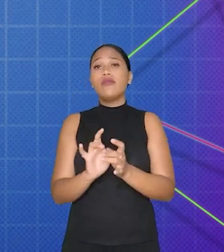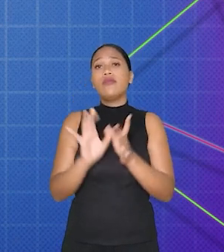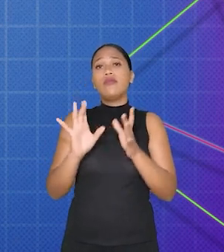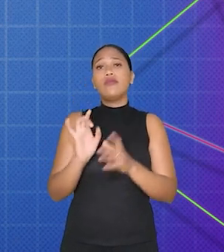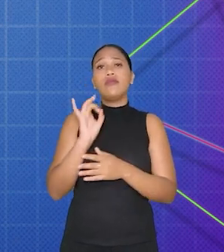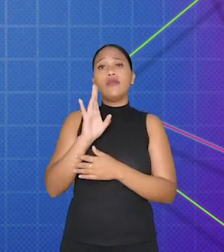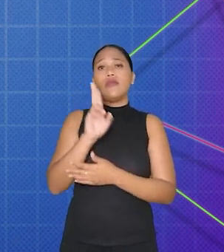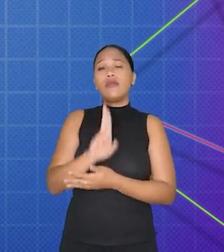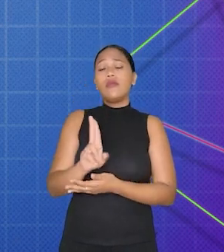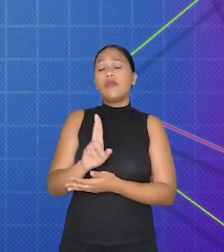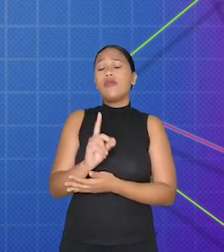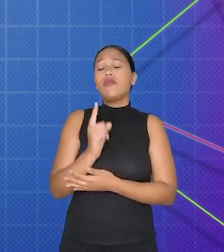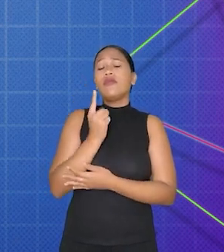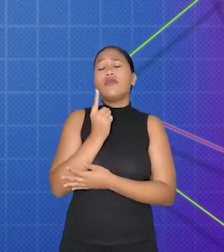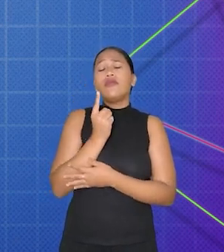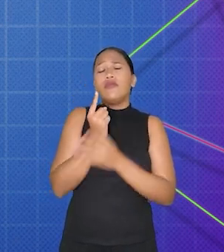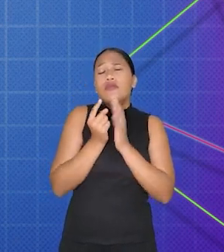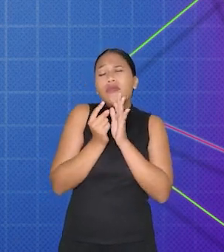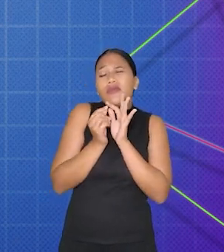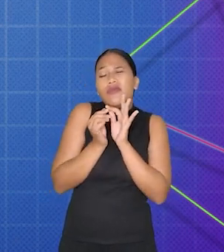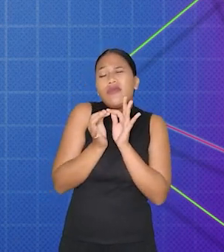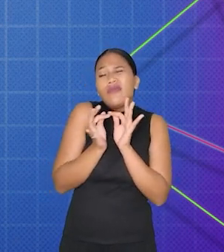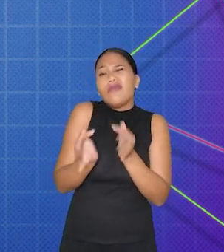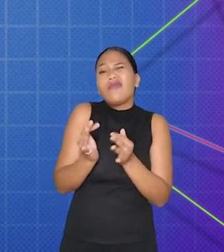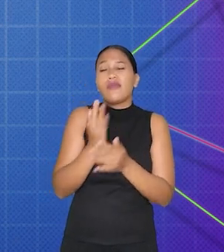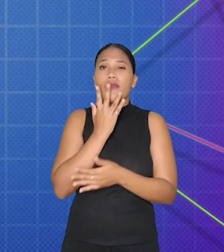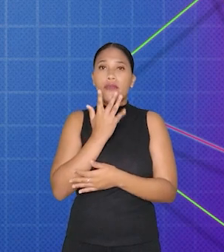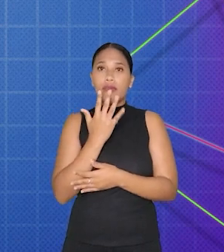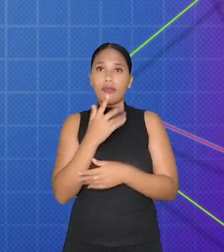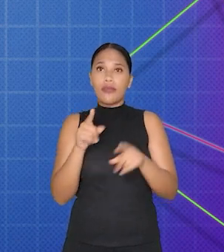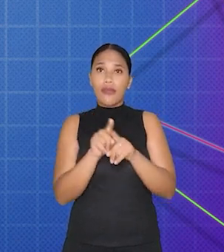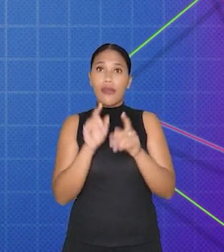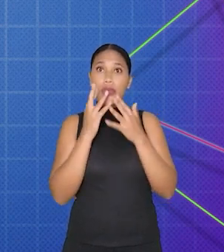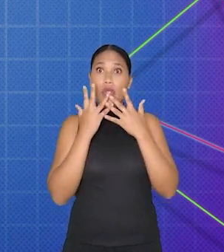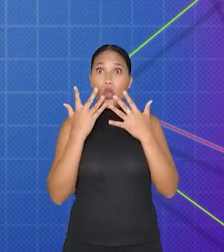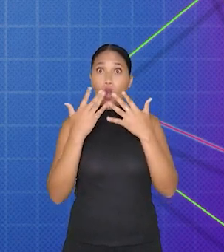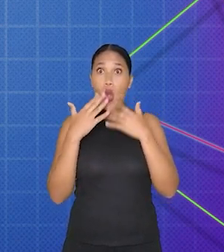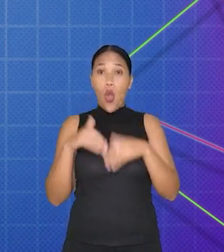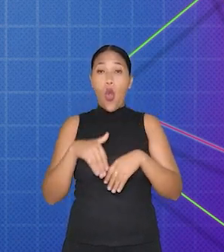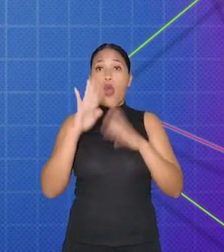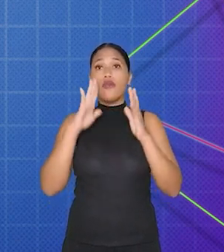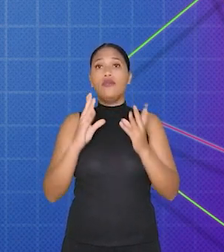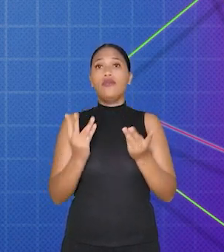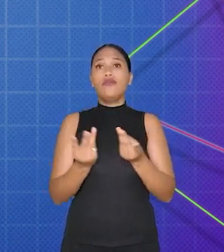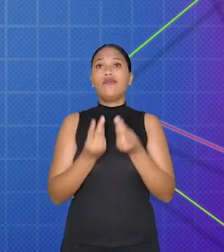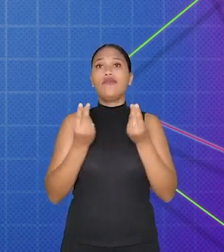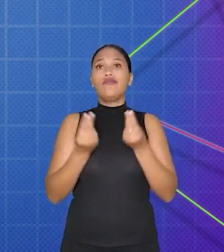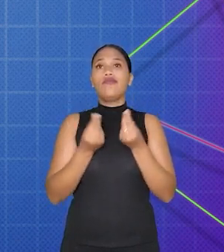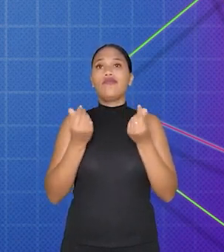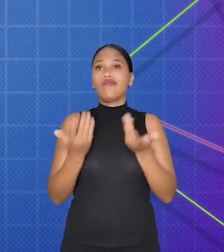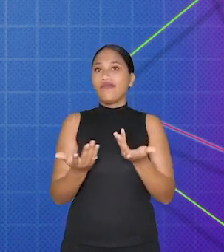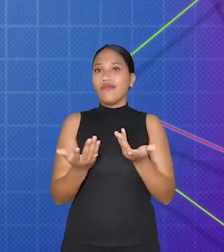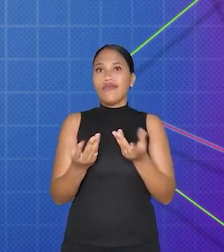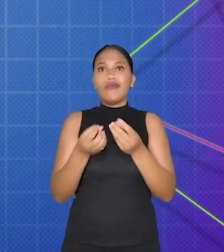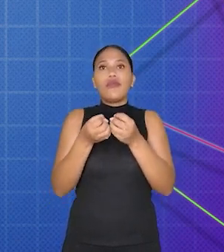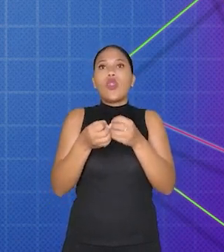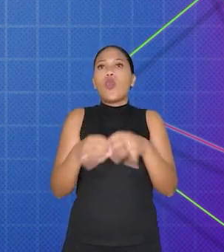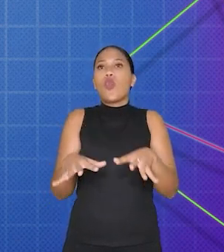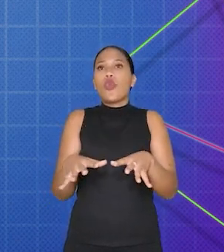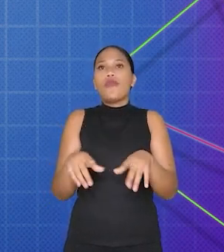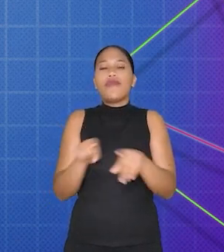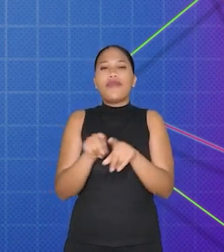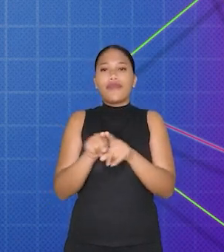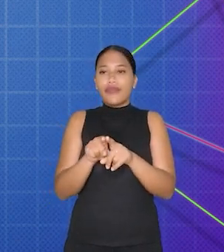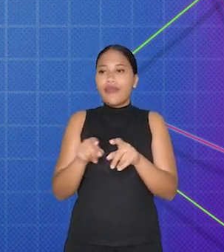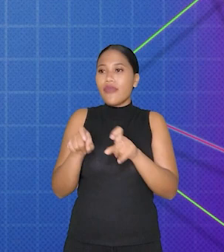art permitiam apenas o uso de uma pequena quantidade de cores, e o uso de mais cores poderia comprometer a qualidade da imagem e até